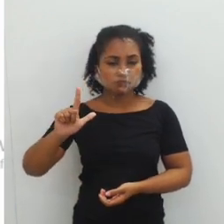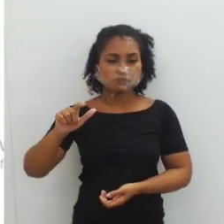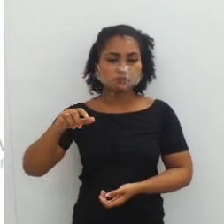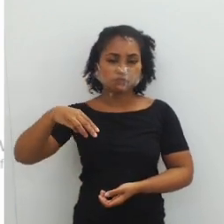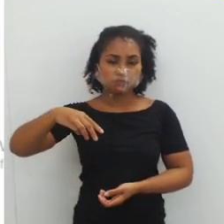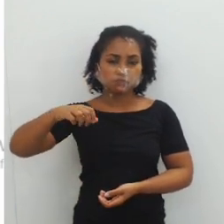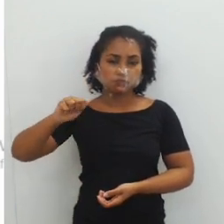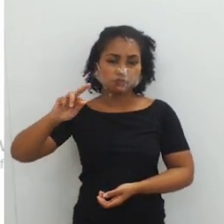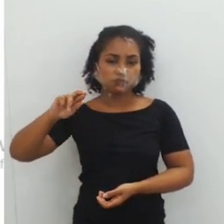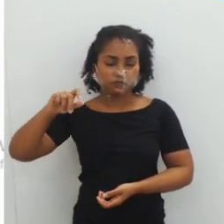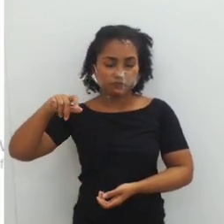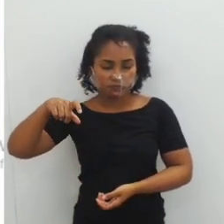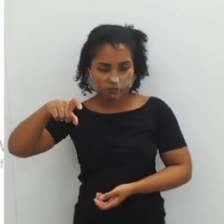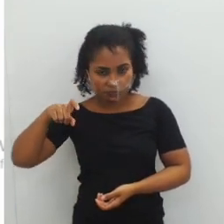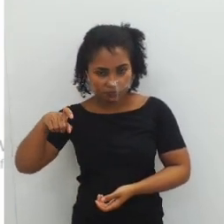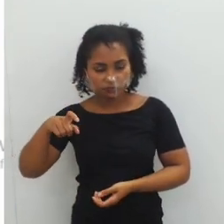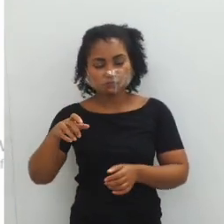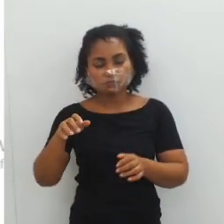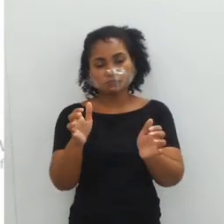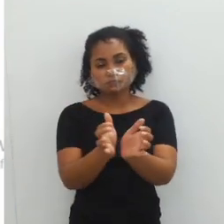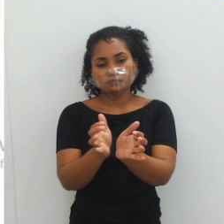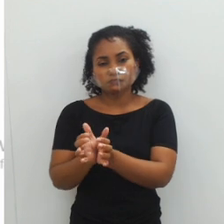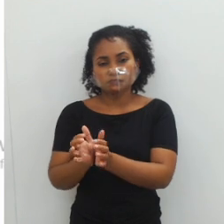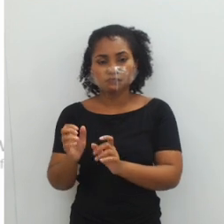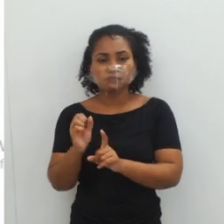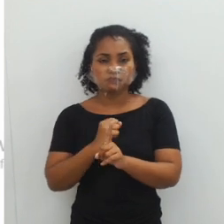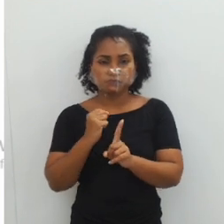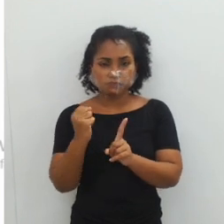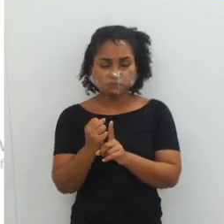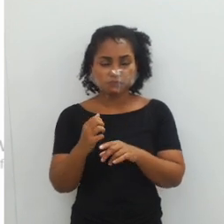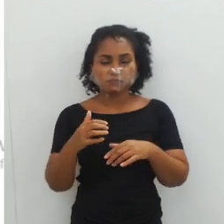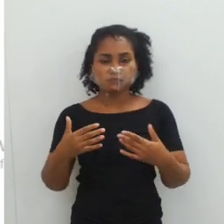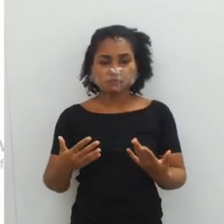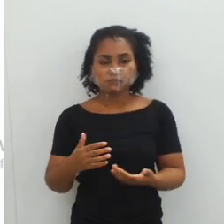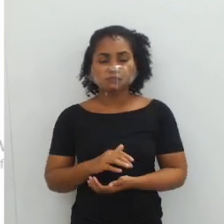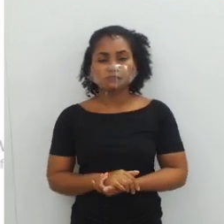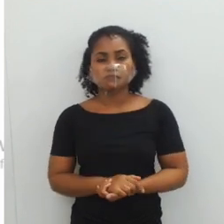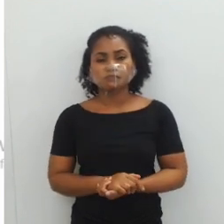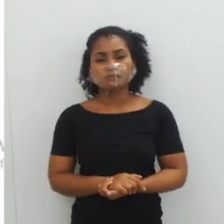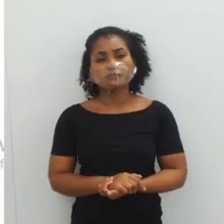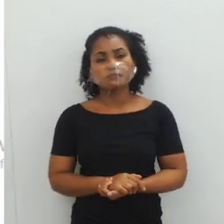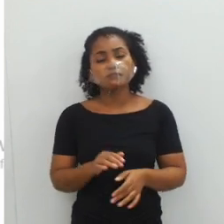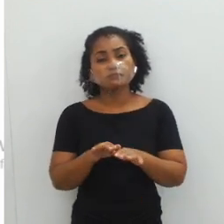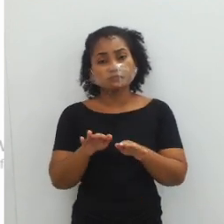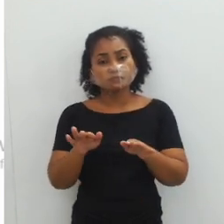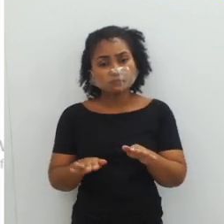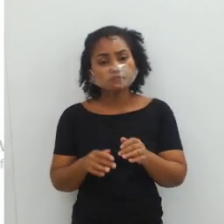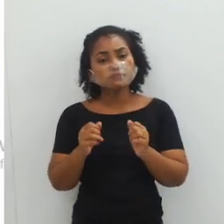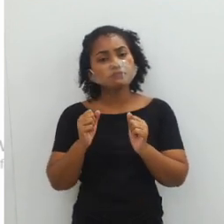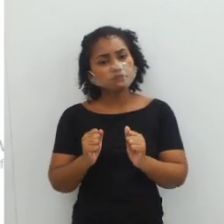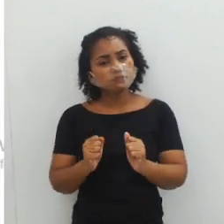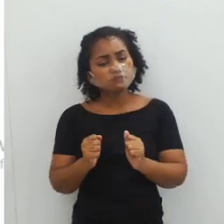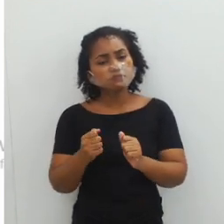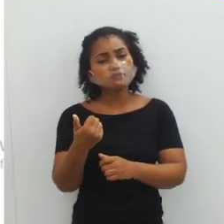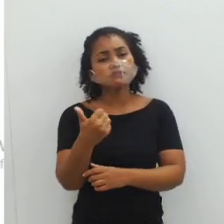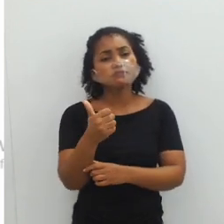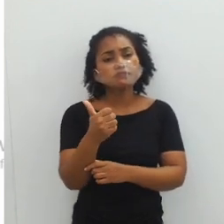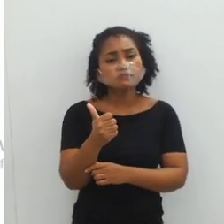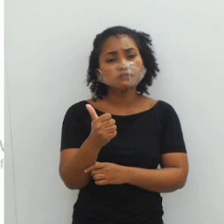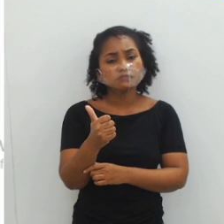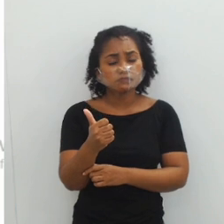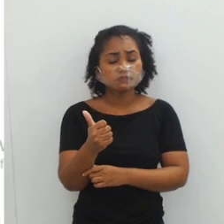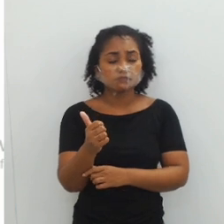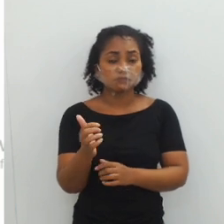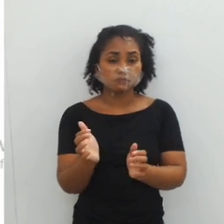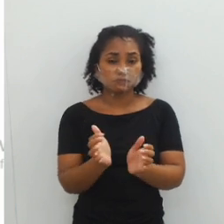essa questão aí das classes sociais. A desigualdade pode ser medida pelas faixas de